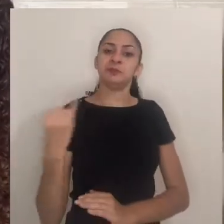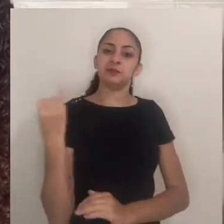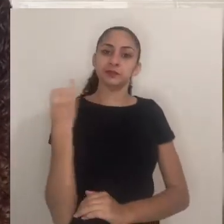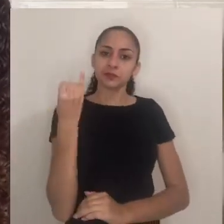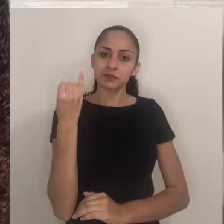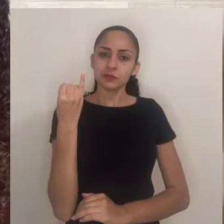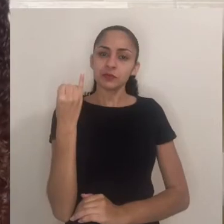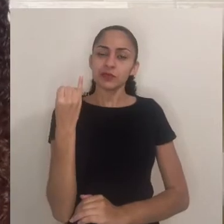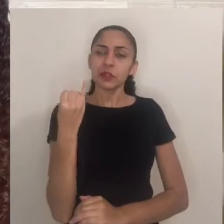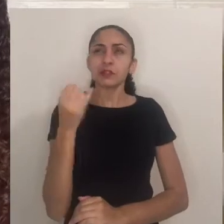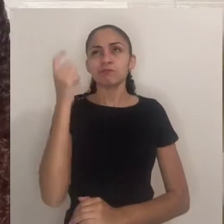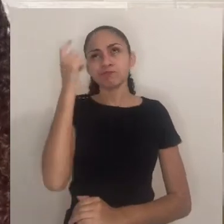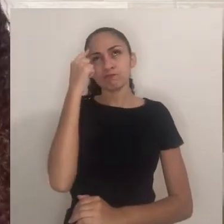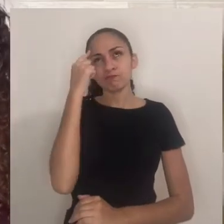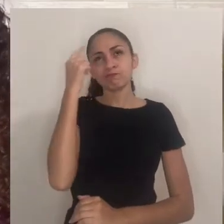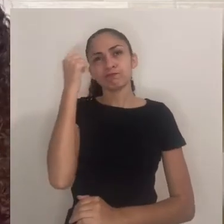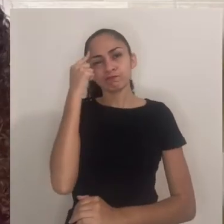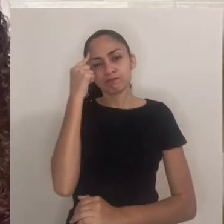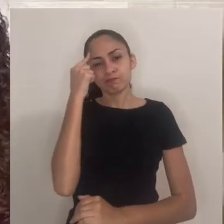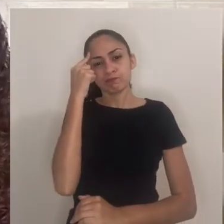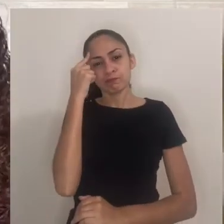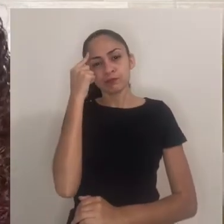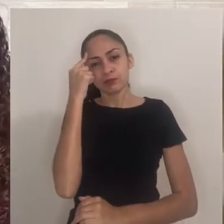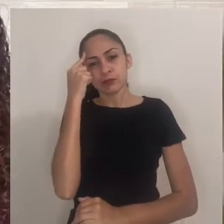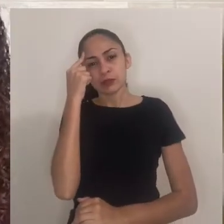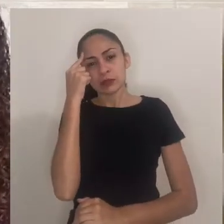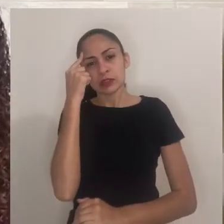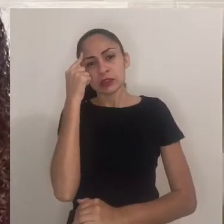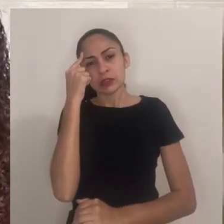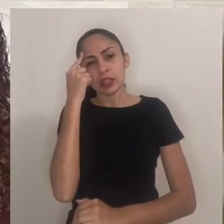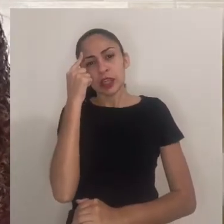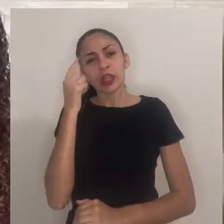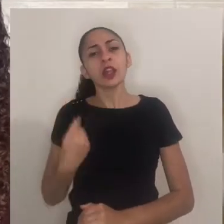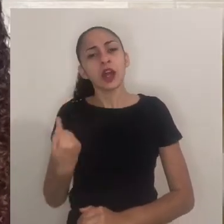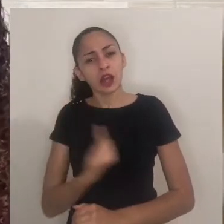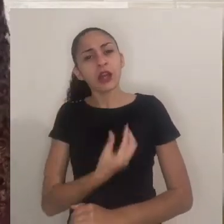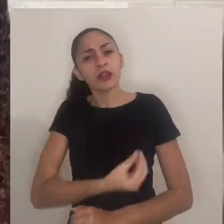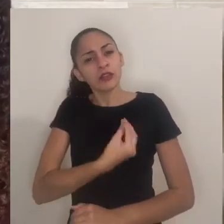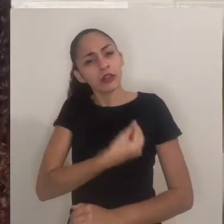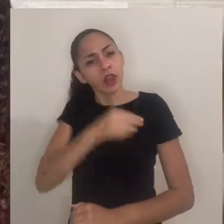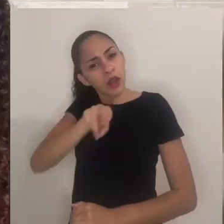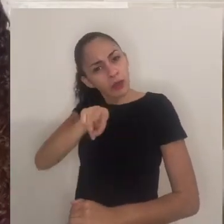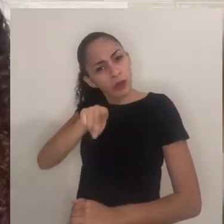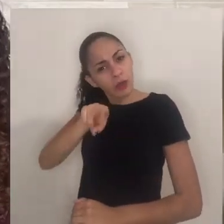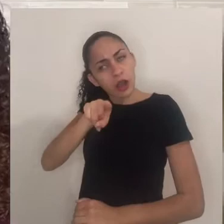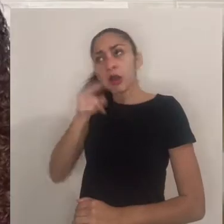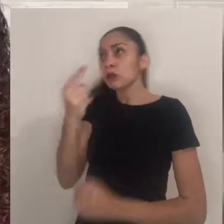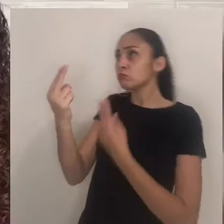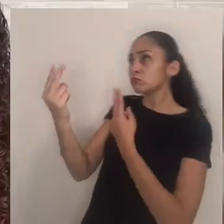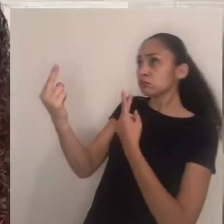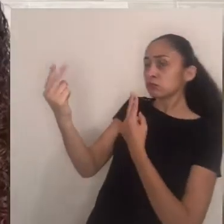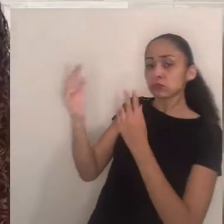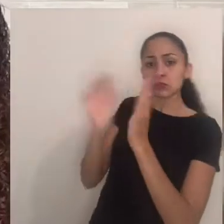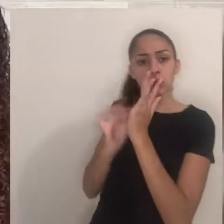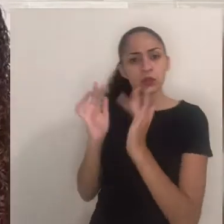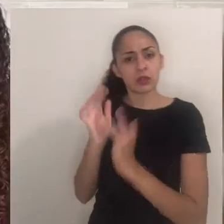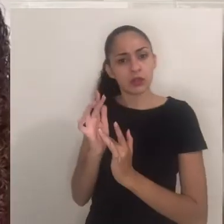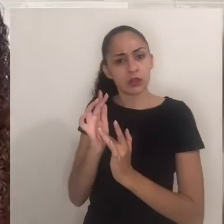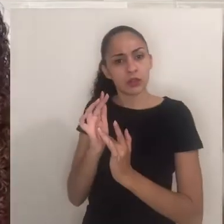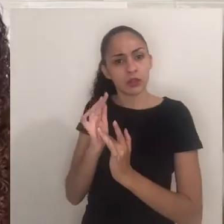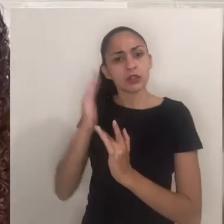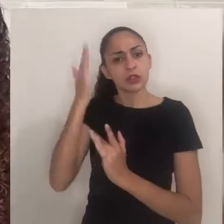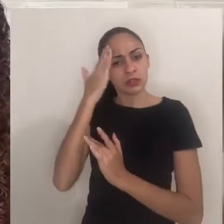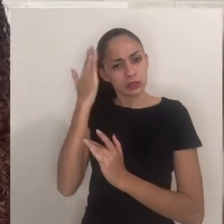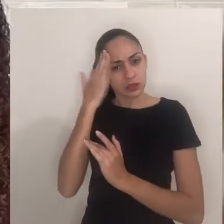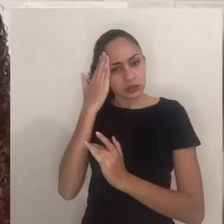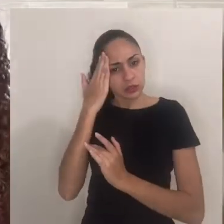da oração. E o grande questionamento que fica para nós será que nós temos vivido como Jesus viveu? Será que,